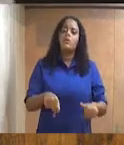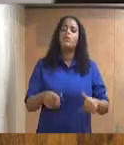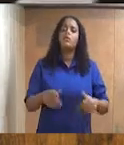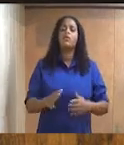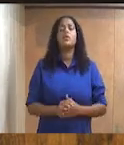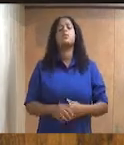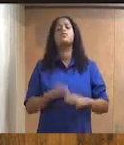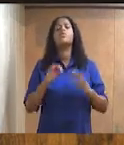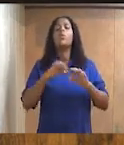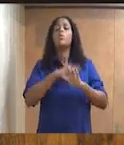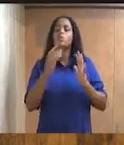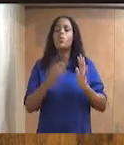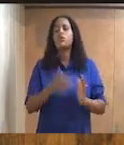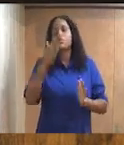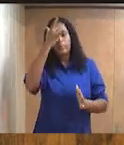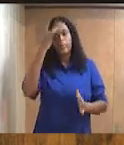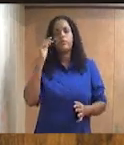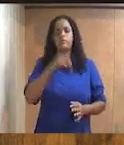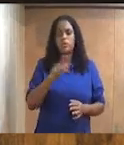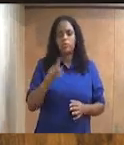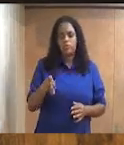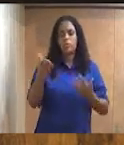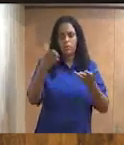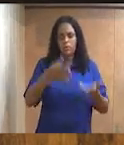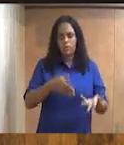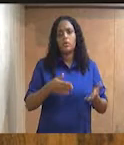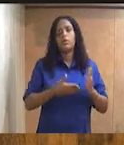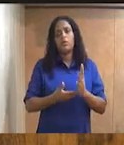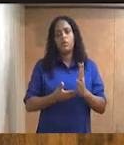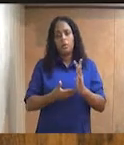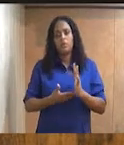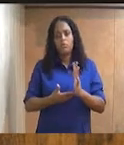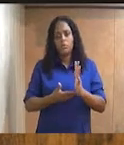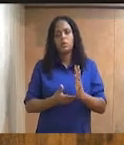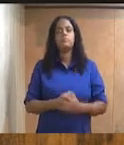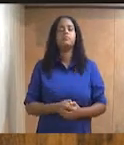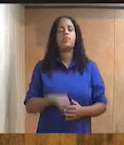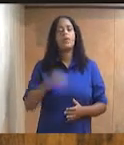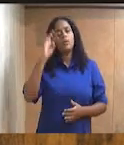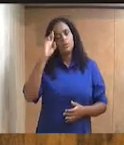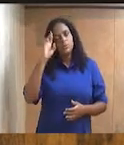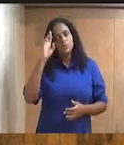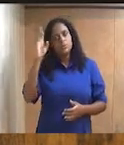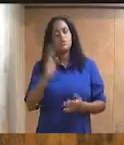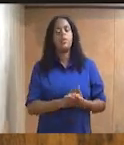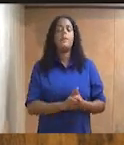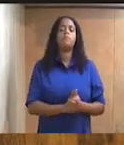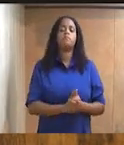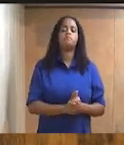de vocês a esta casa. Senhor presidente, eu